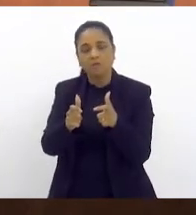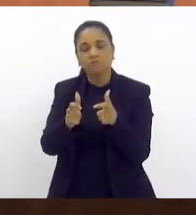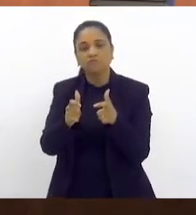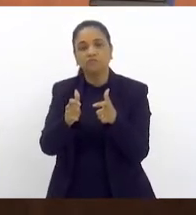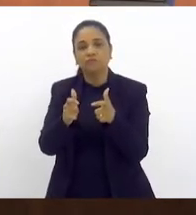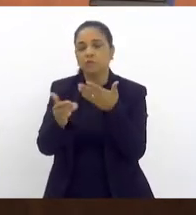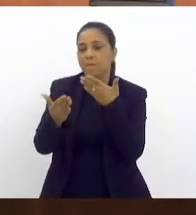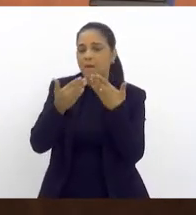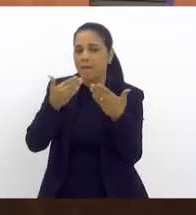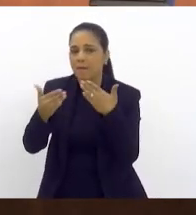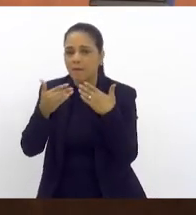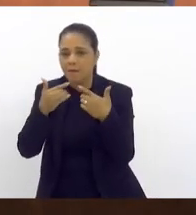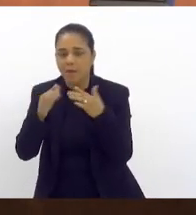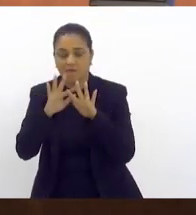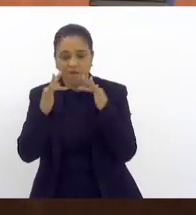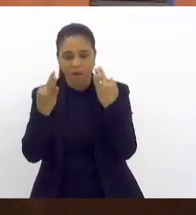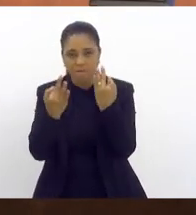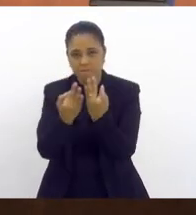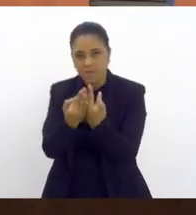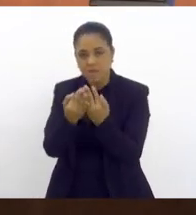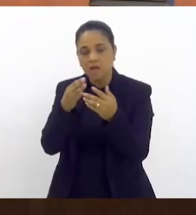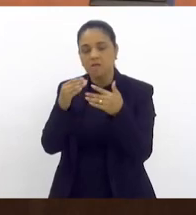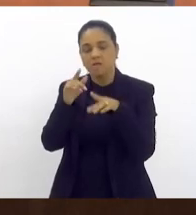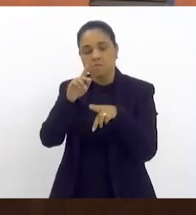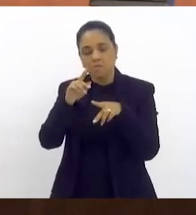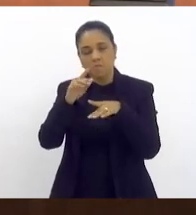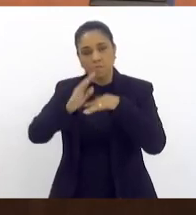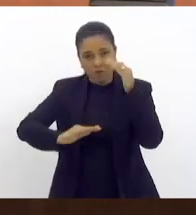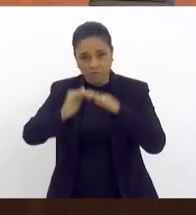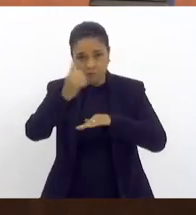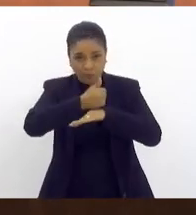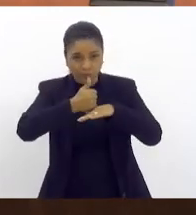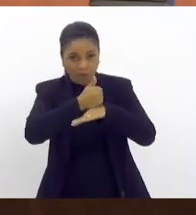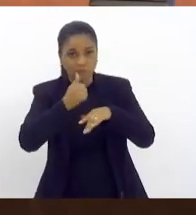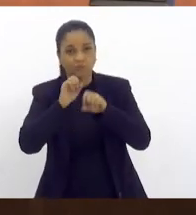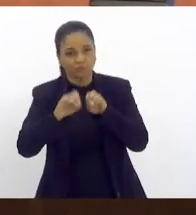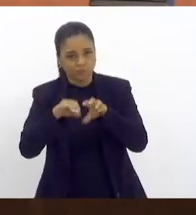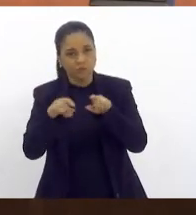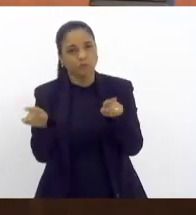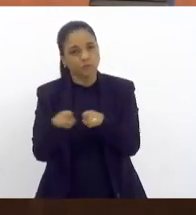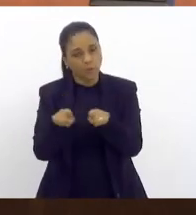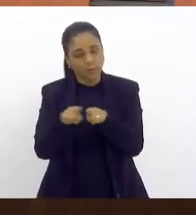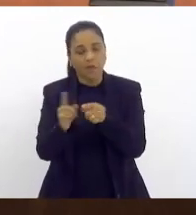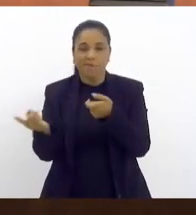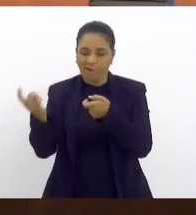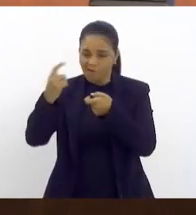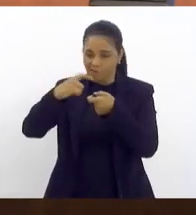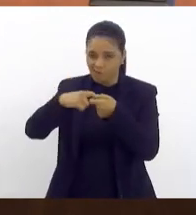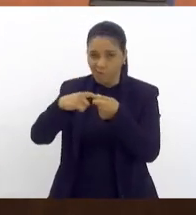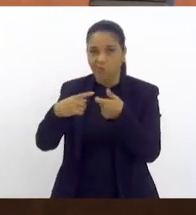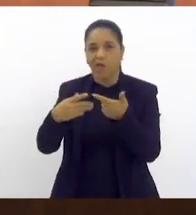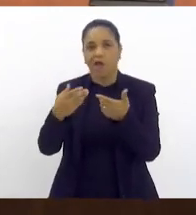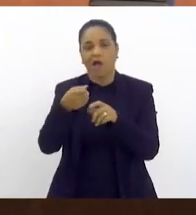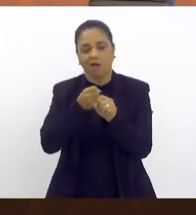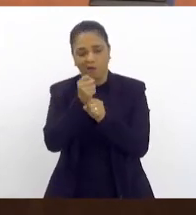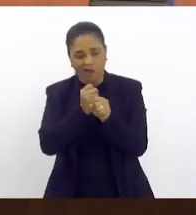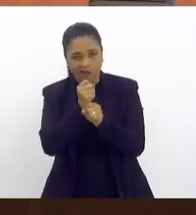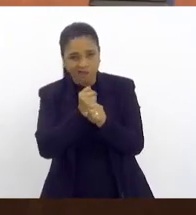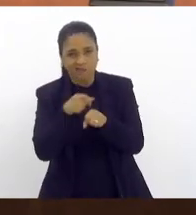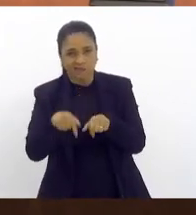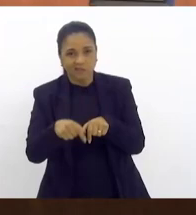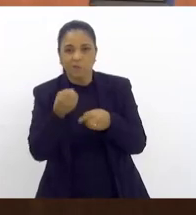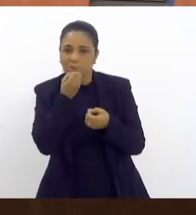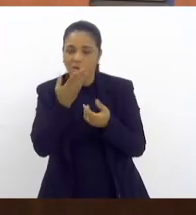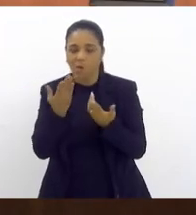junto a essas famílias e profissionais de educação uma coisa que a gente também tá cobrando para que volte nesse ano e se transforme